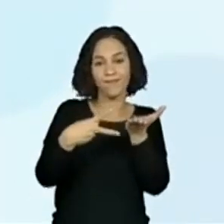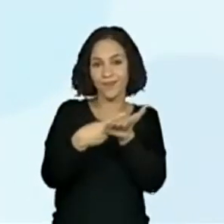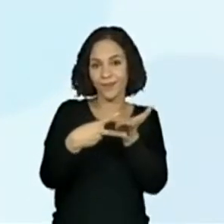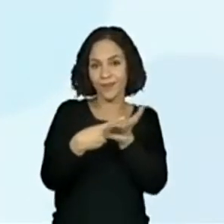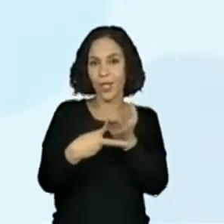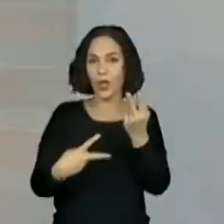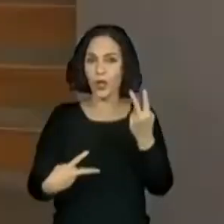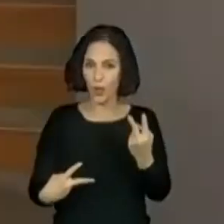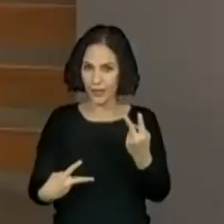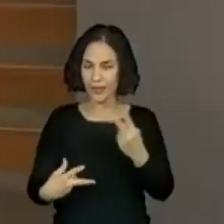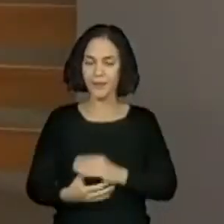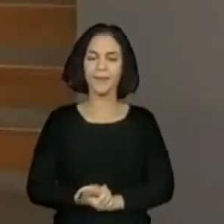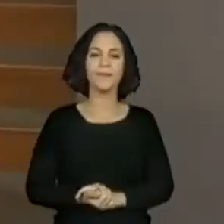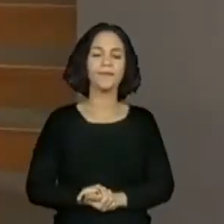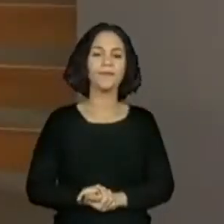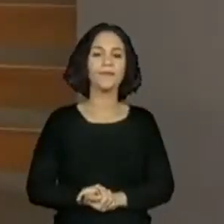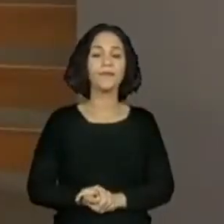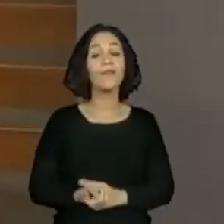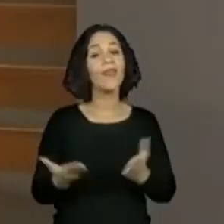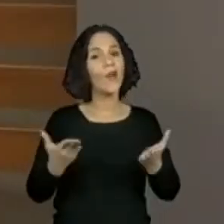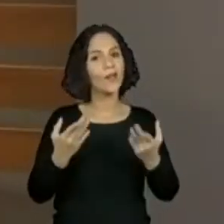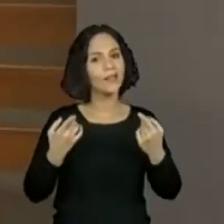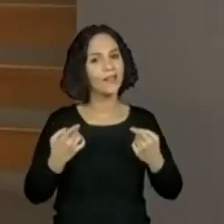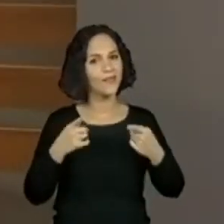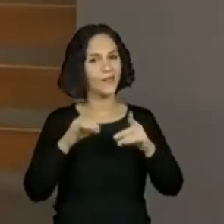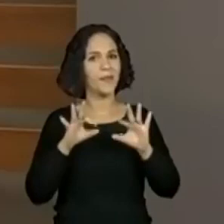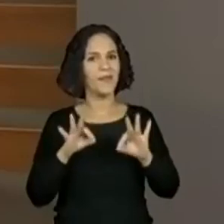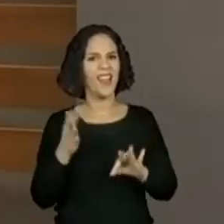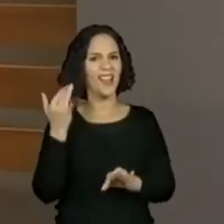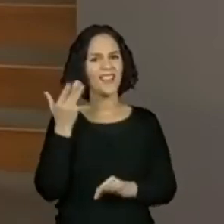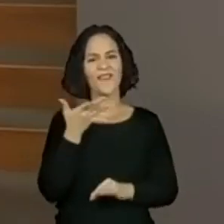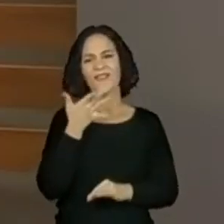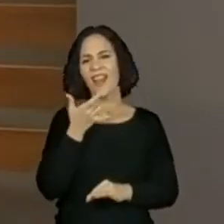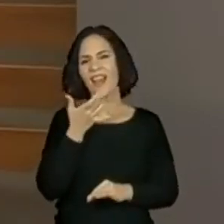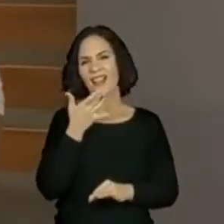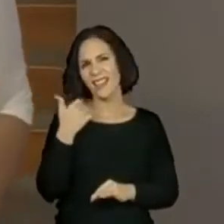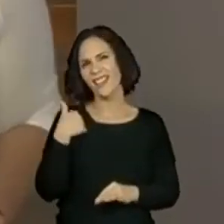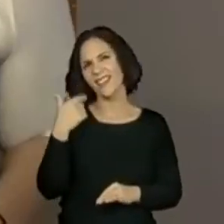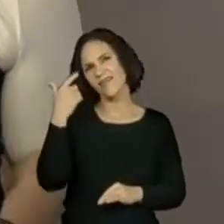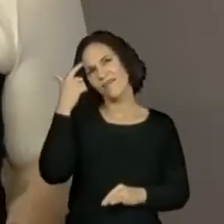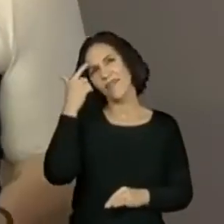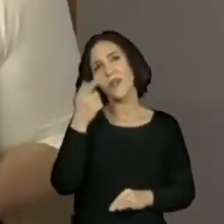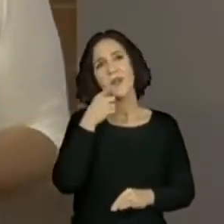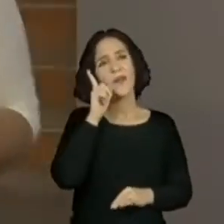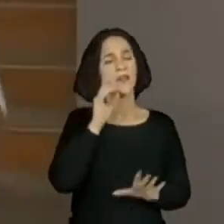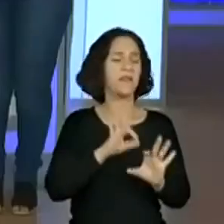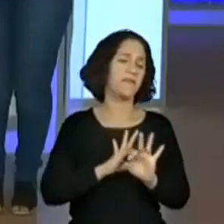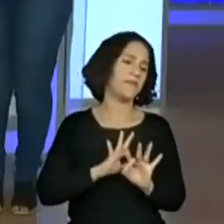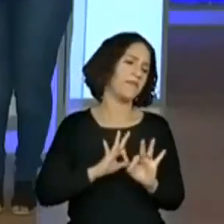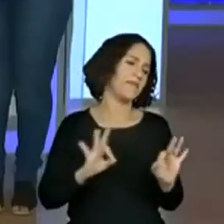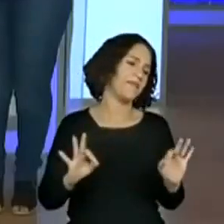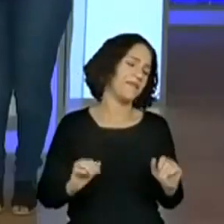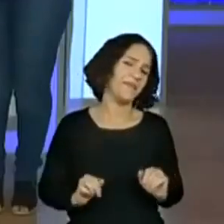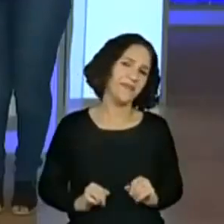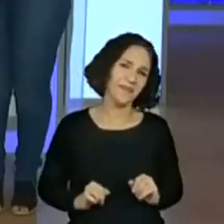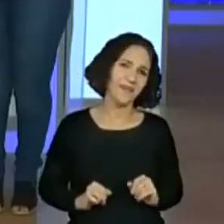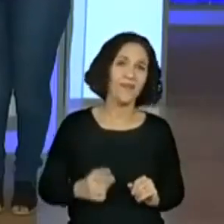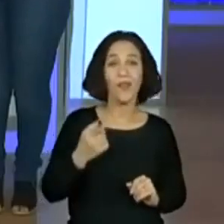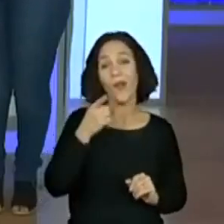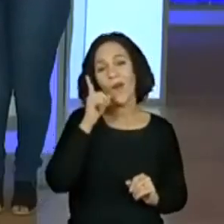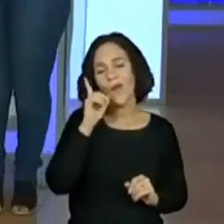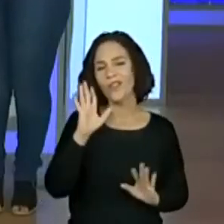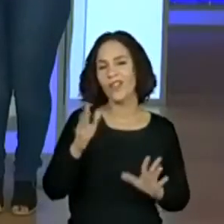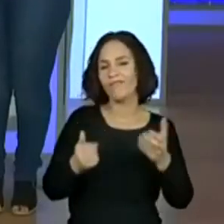momento que a gente vai desafiar vocês mesmo. Estava tão fácil, né? Eu achei. Eles foram parte bem. Parte 2, para quem perdeu a aula de ontem,